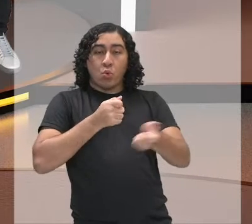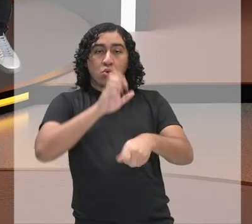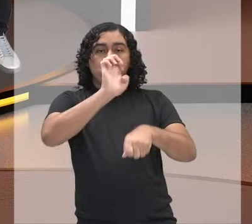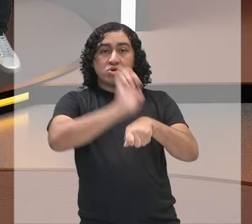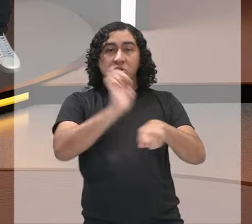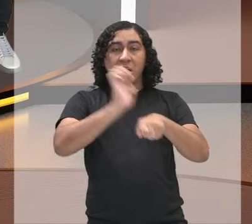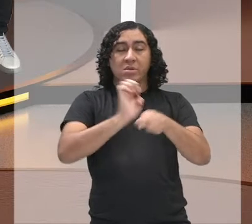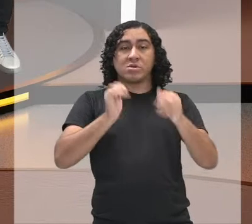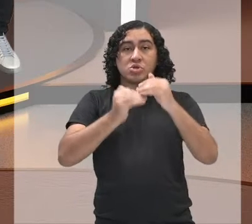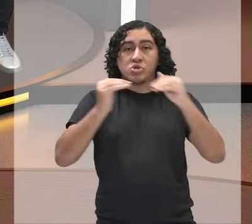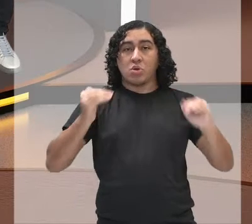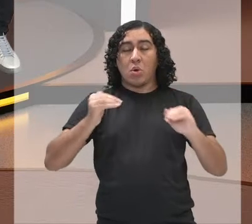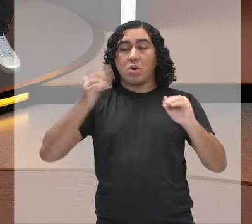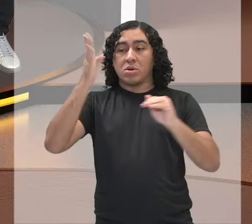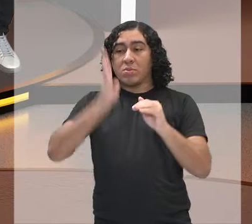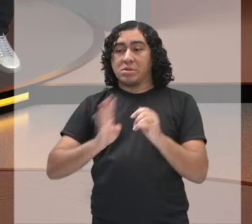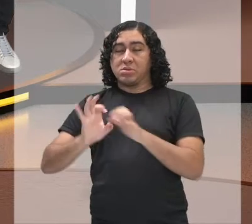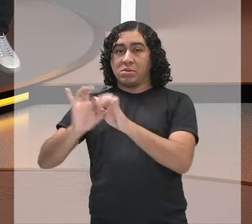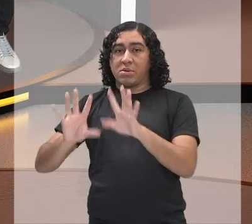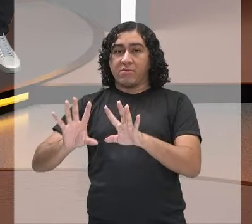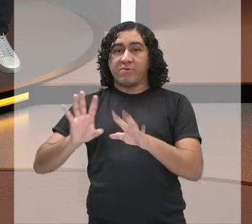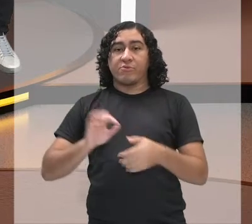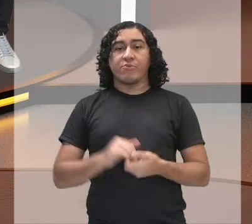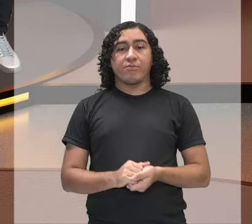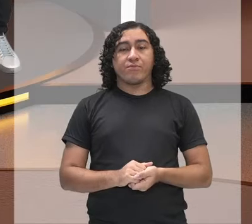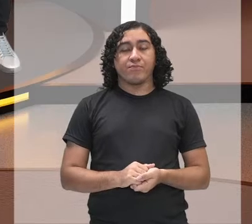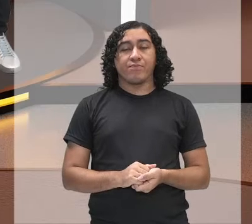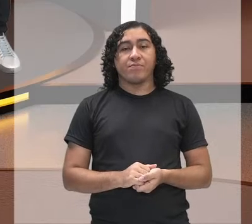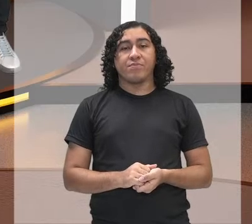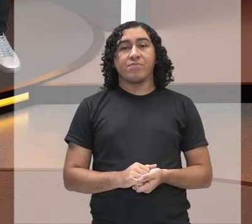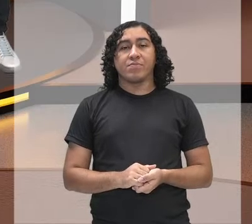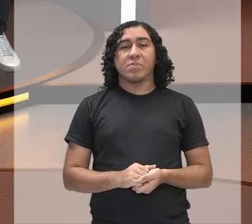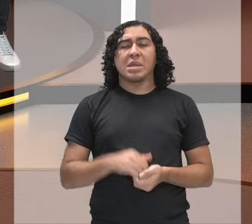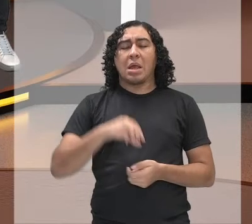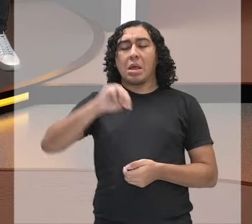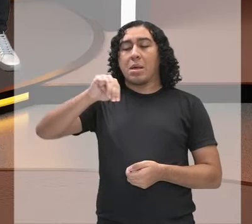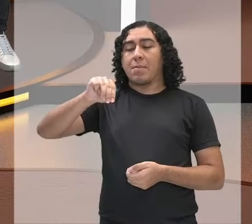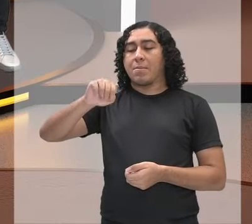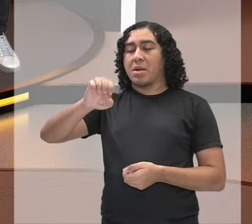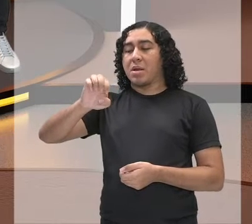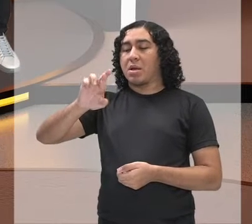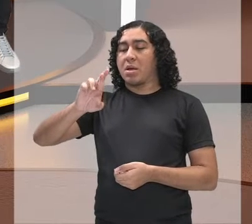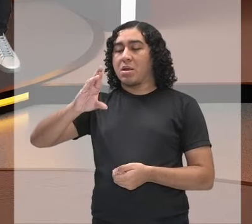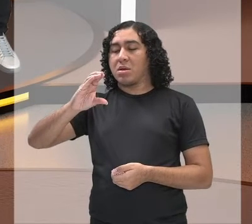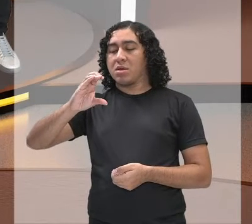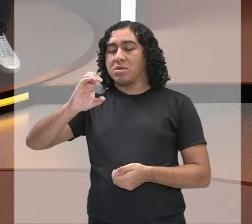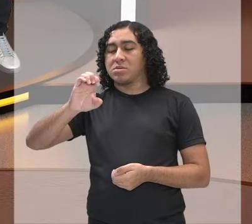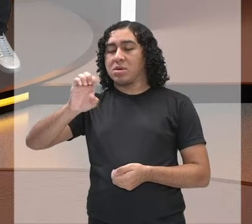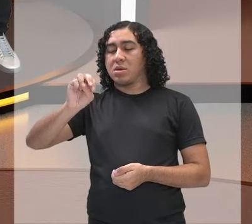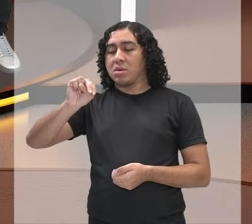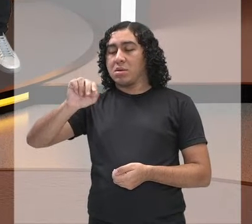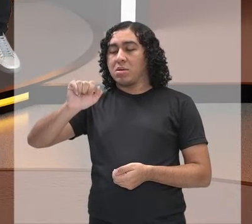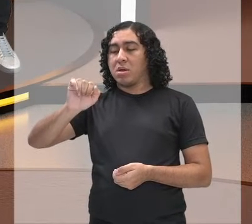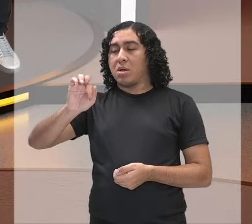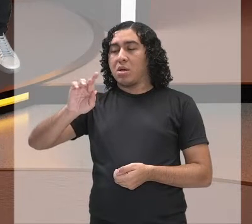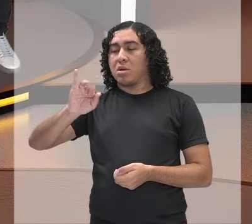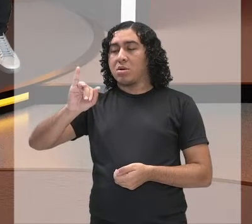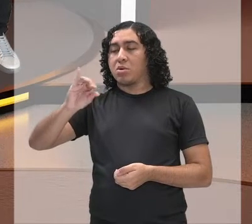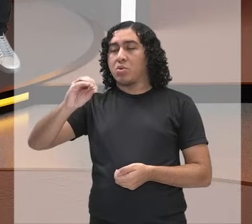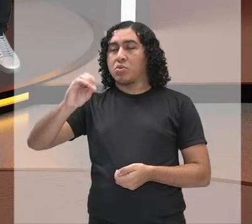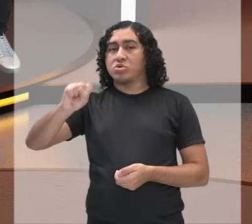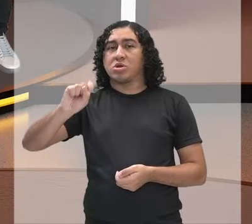nacional. Primeiro, vamos lá falar um pouco aqui dos mercenários. O que é mercenário, professor? Mercenários são